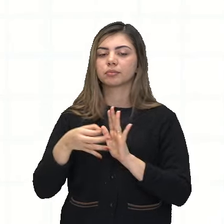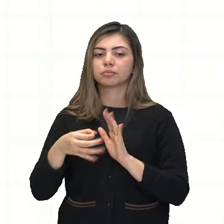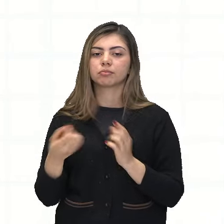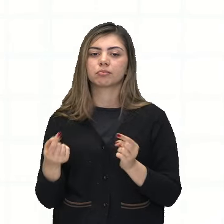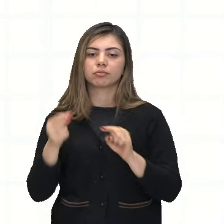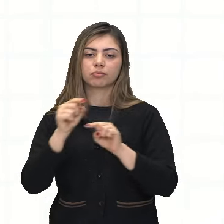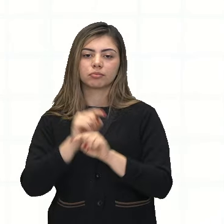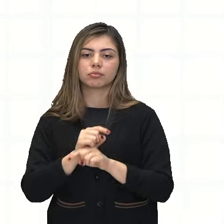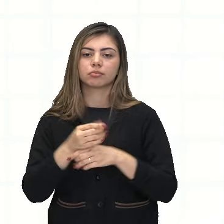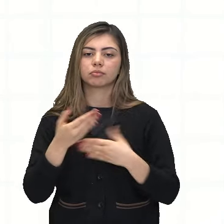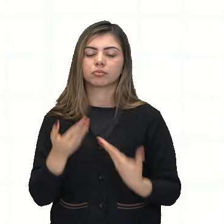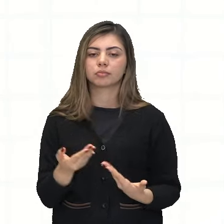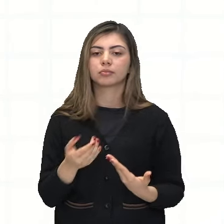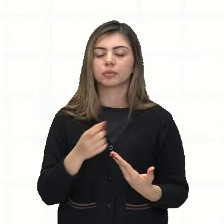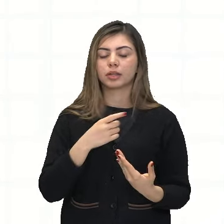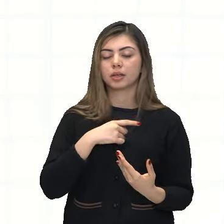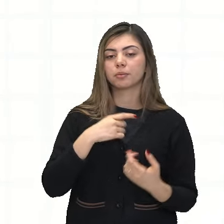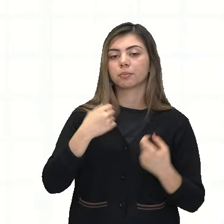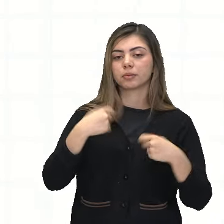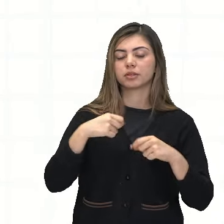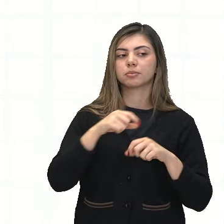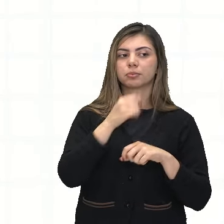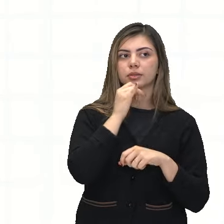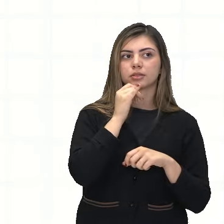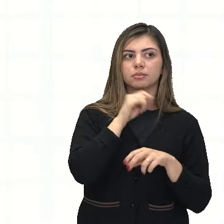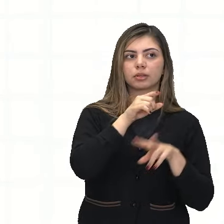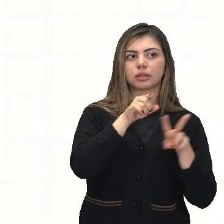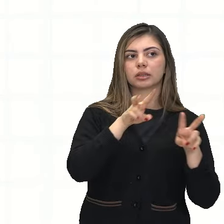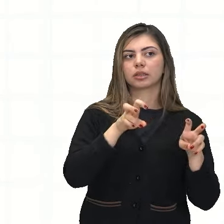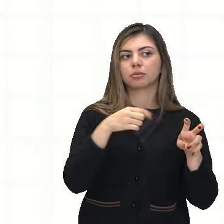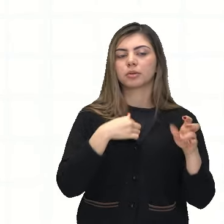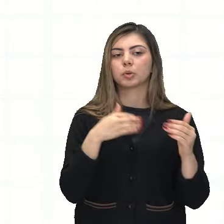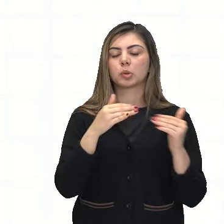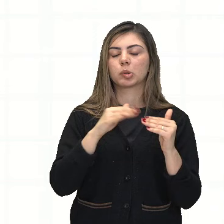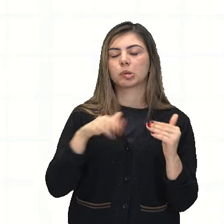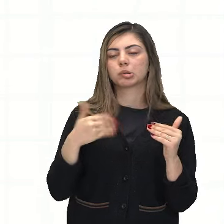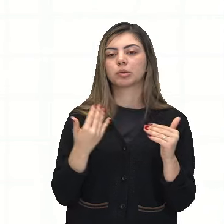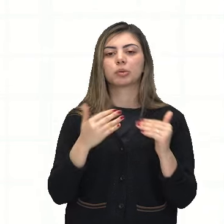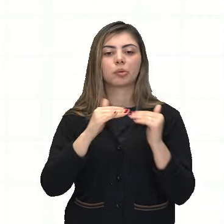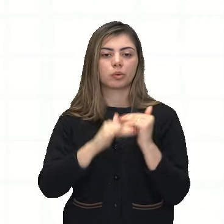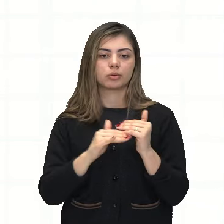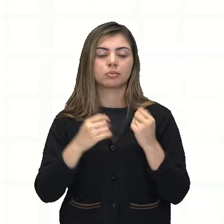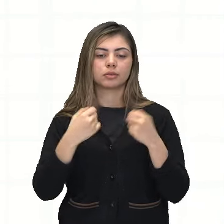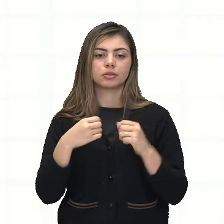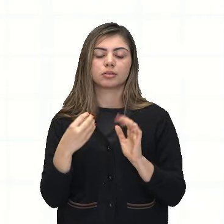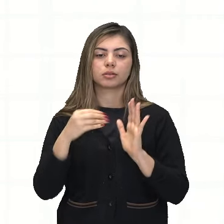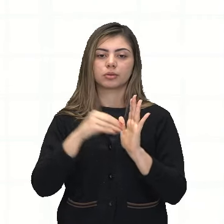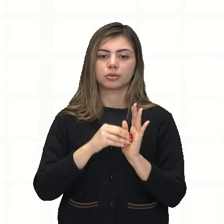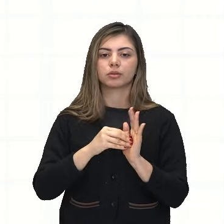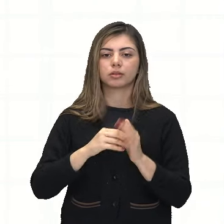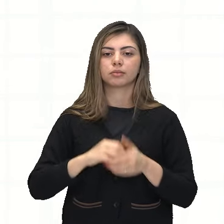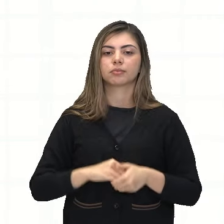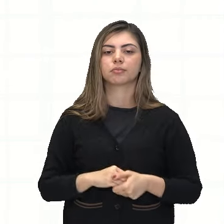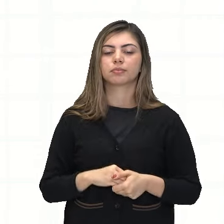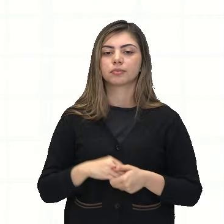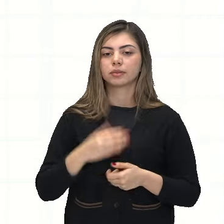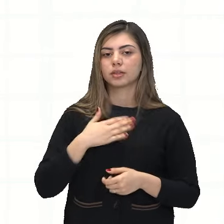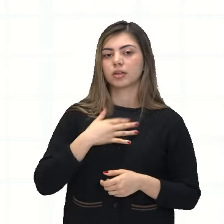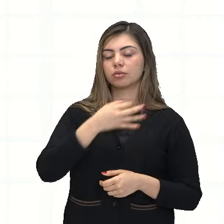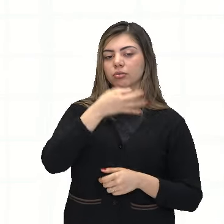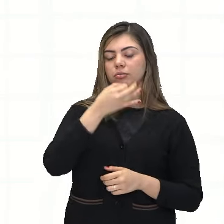é me declarar em relação a Alguma posição e eh com o meu ponto de vista O Que Eu Vou